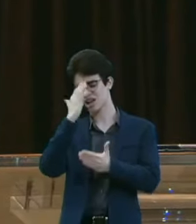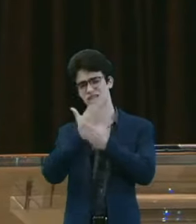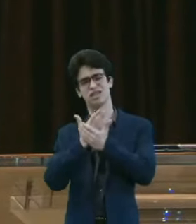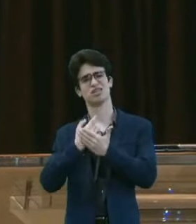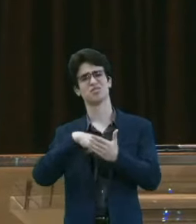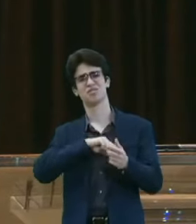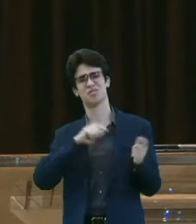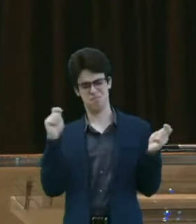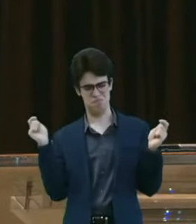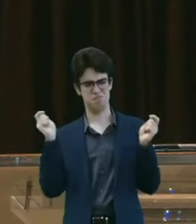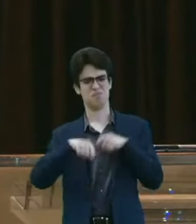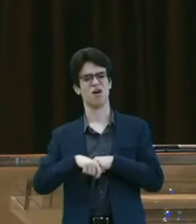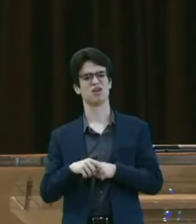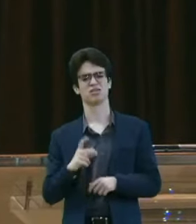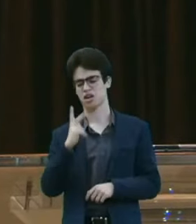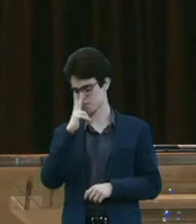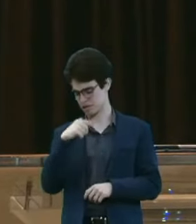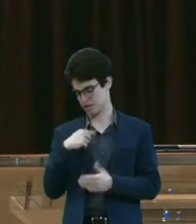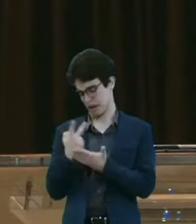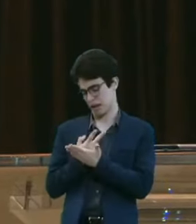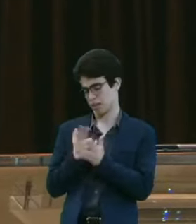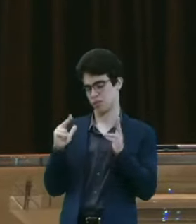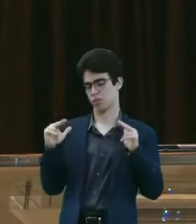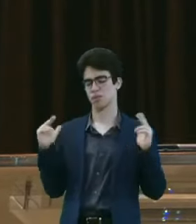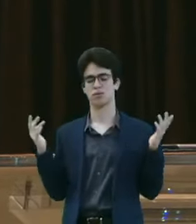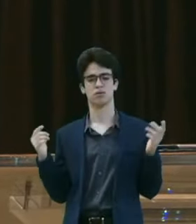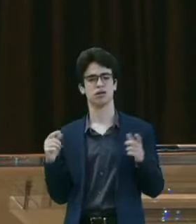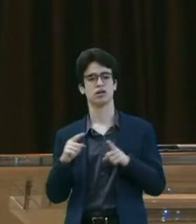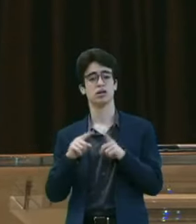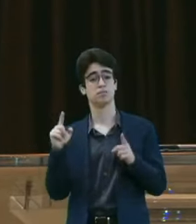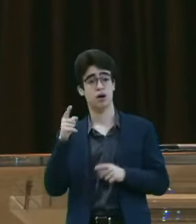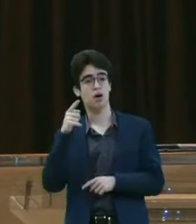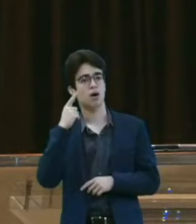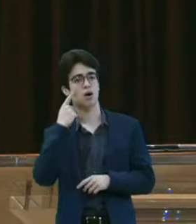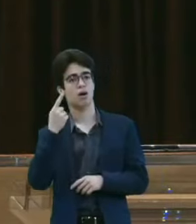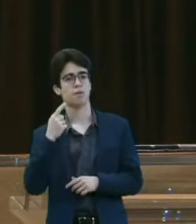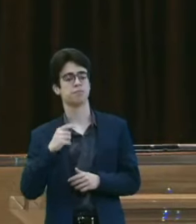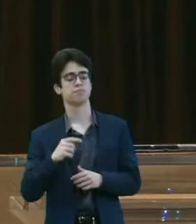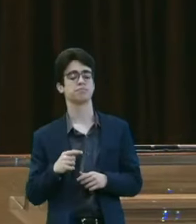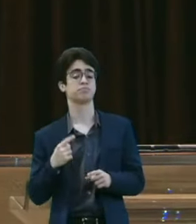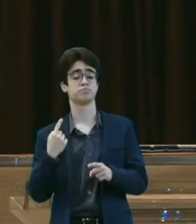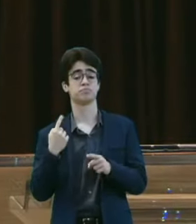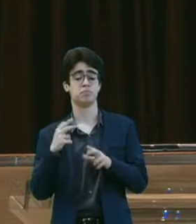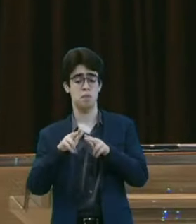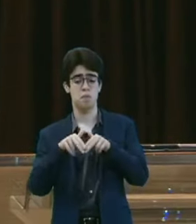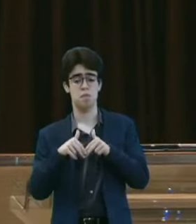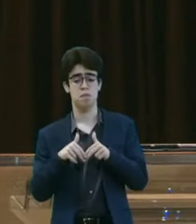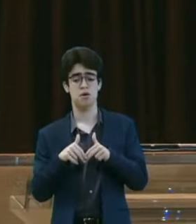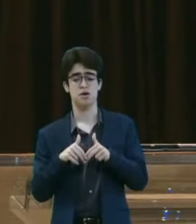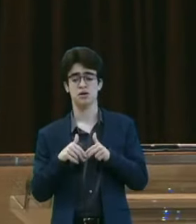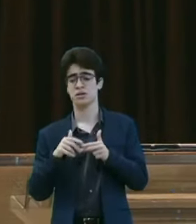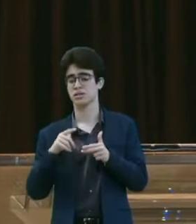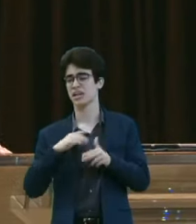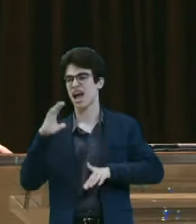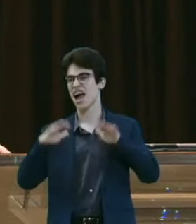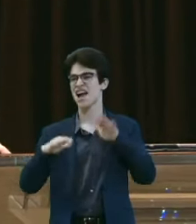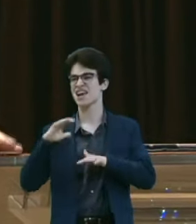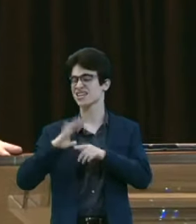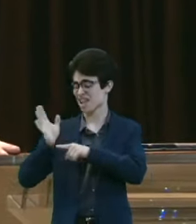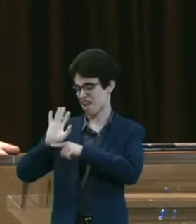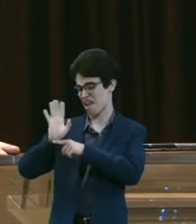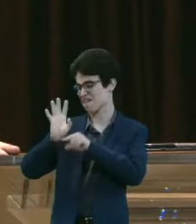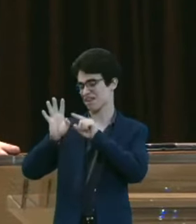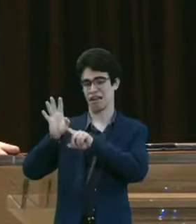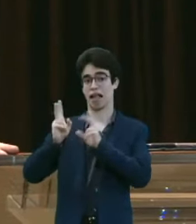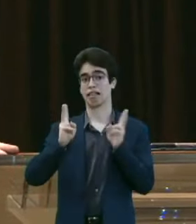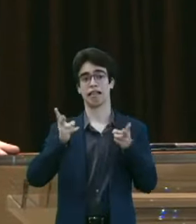somos infalíveis. É interessante. É por isso que algumas sagas de filmes não saem de